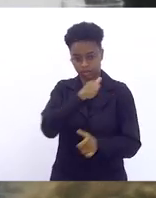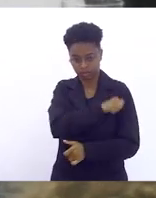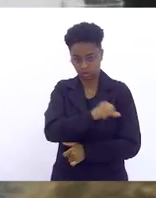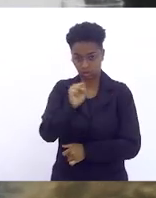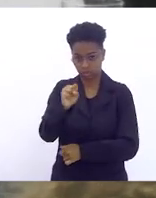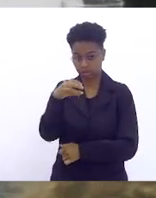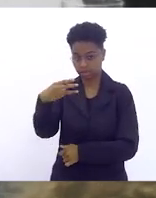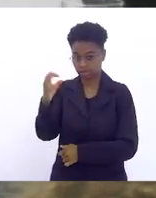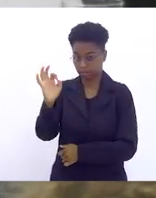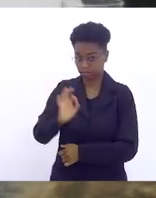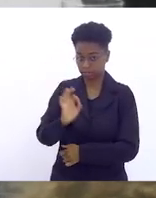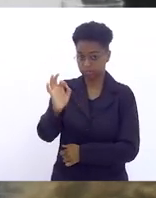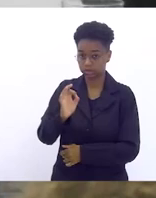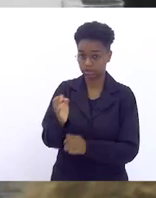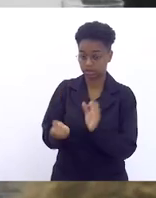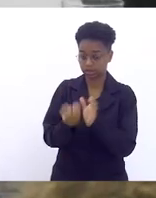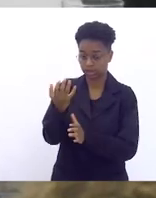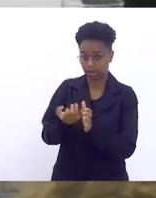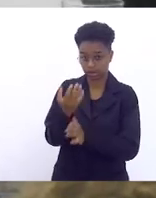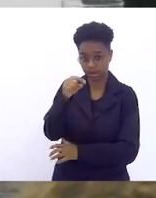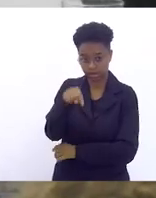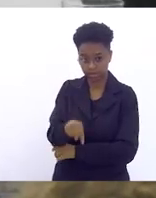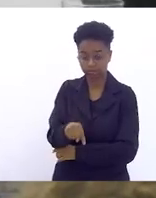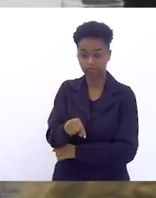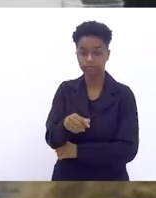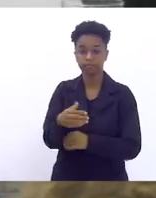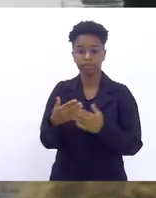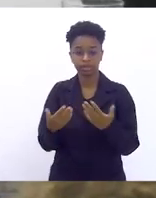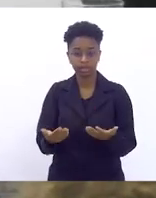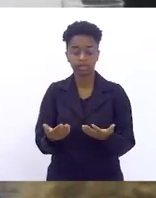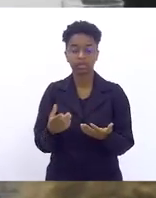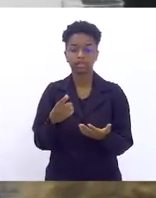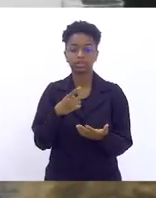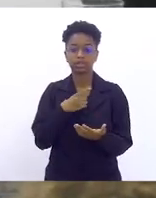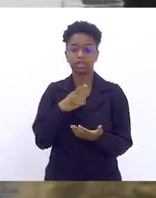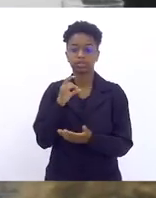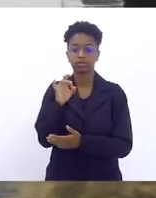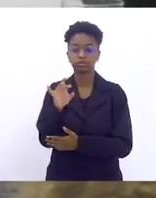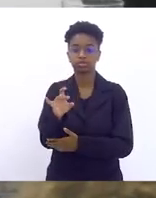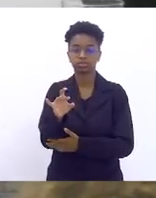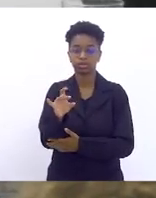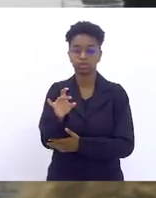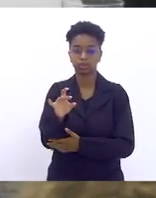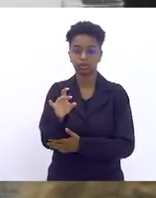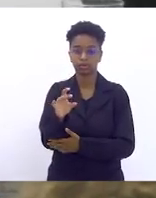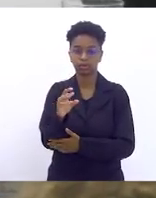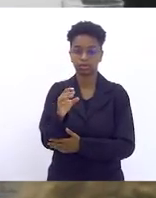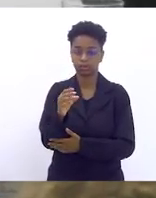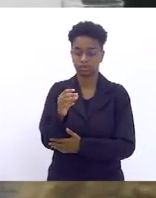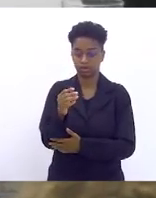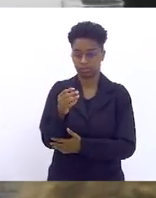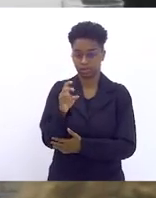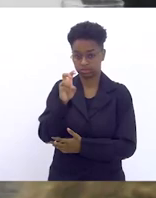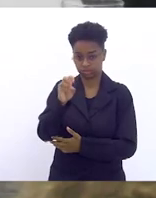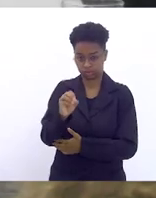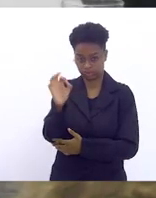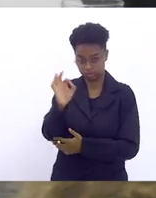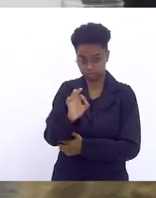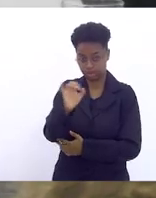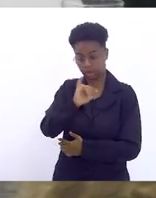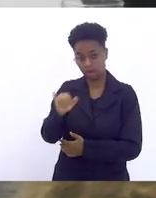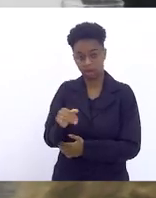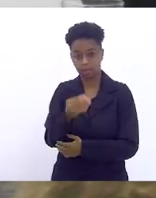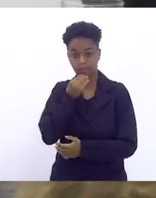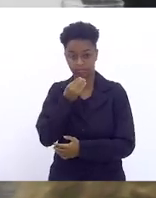é gerado aqui a gente tem apenas meio por cento que é reaproveitado E